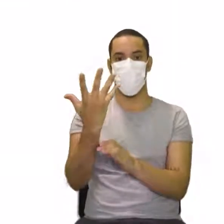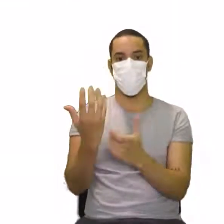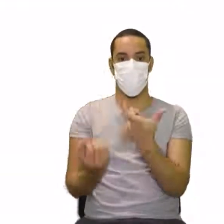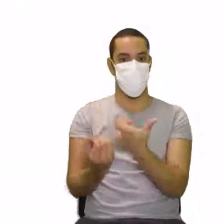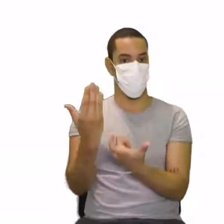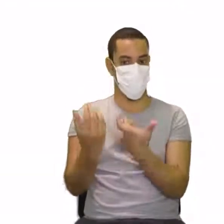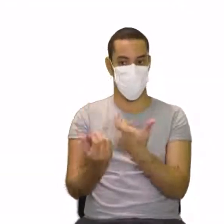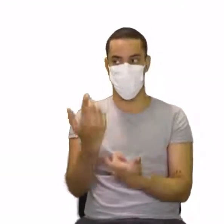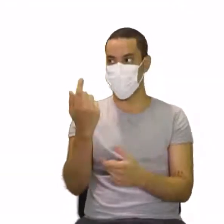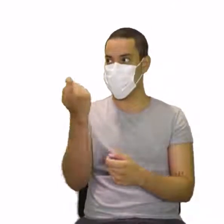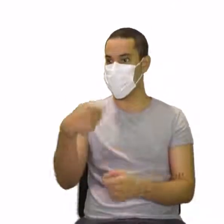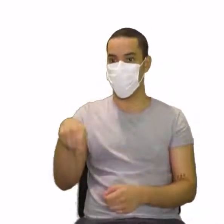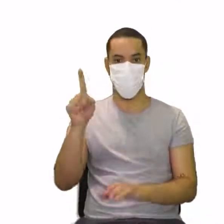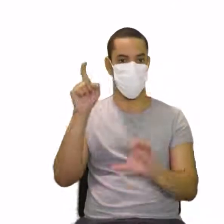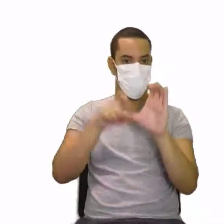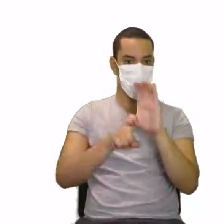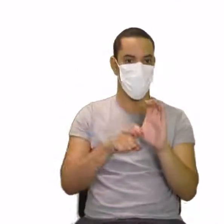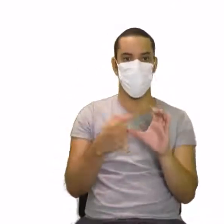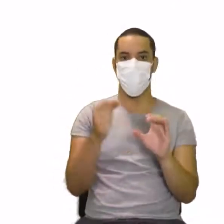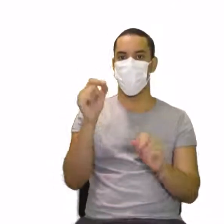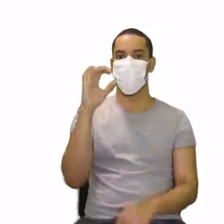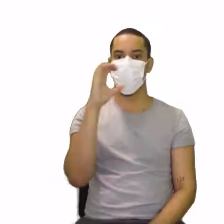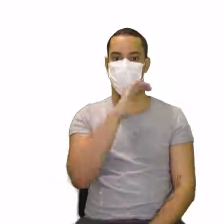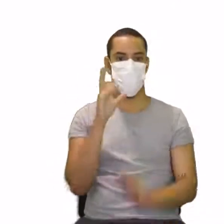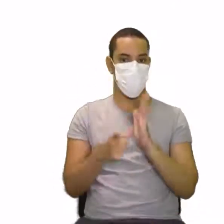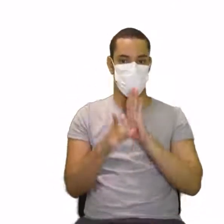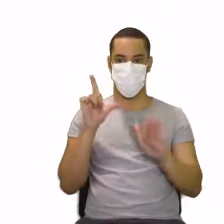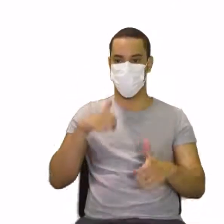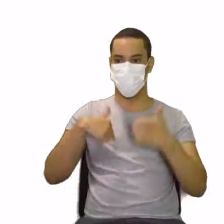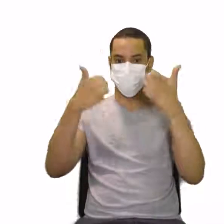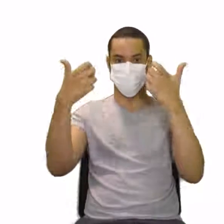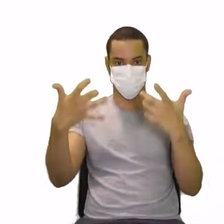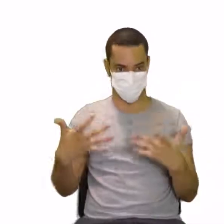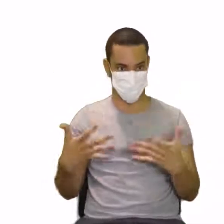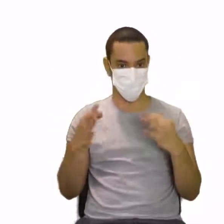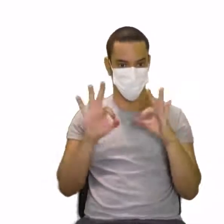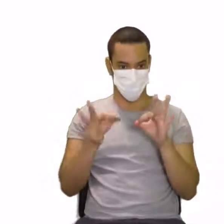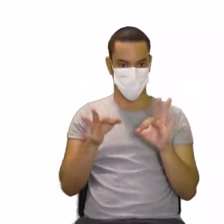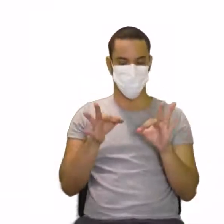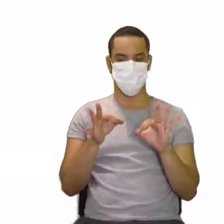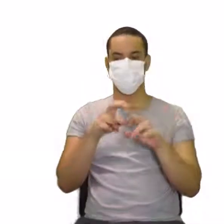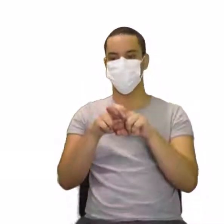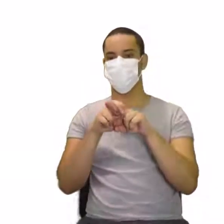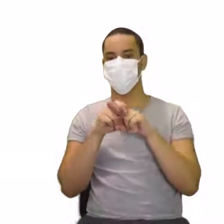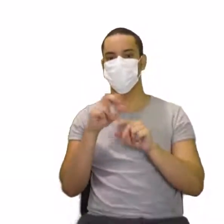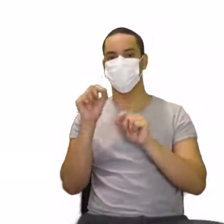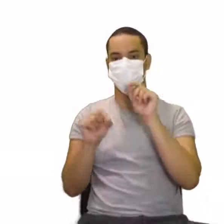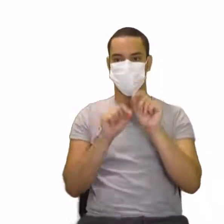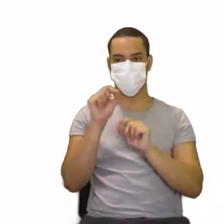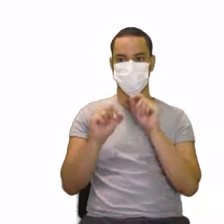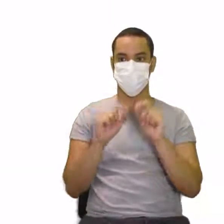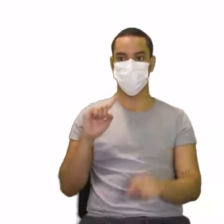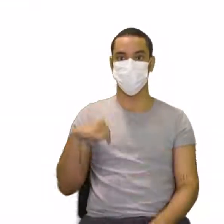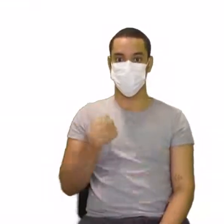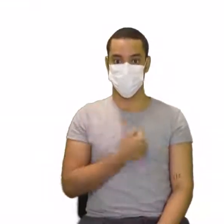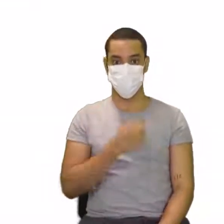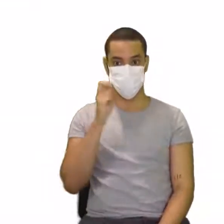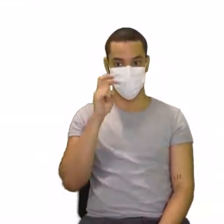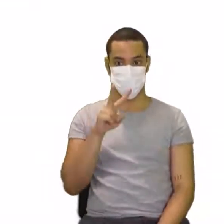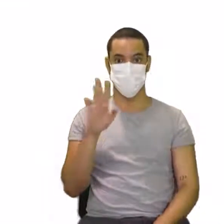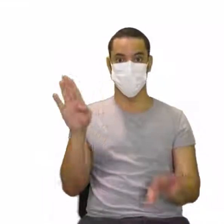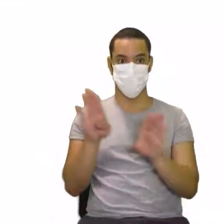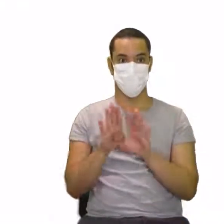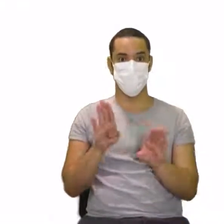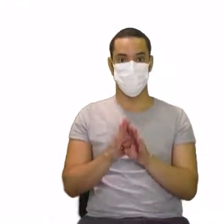depende da velocidade, como foi falado aqui, ok? E aqui, pessoal, olha só, nós vimos quantos